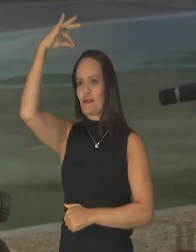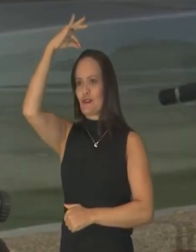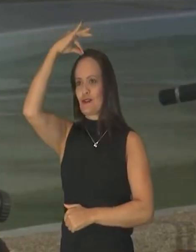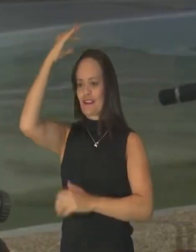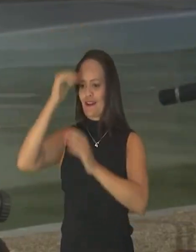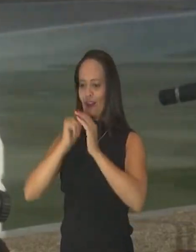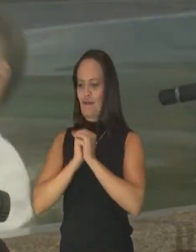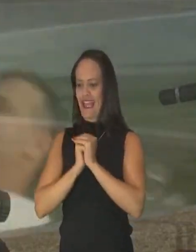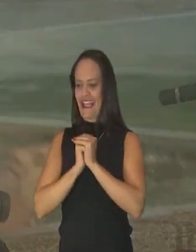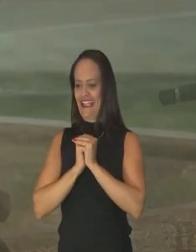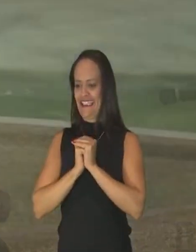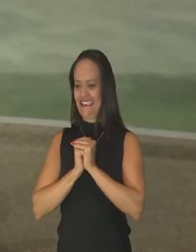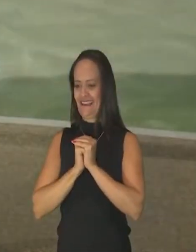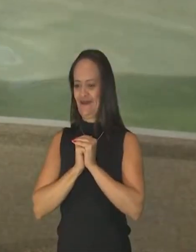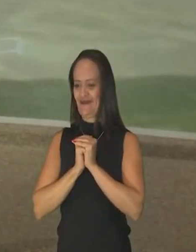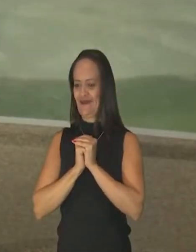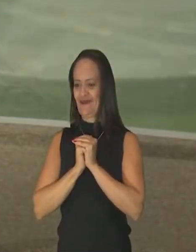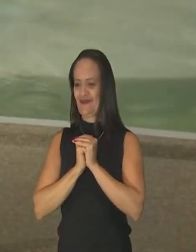Santo. Amém.